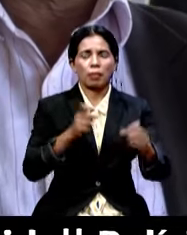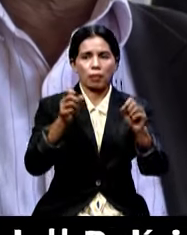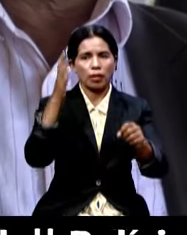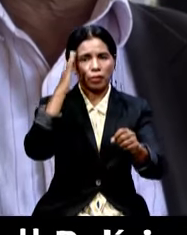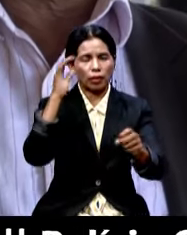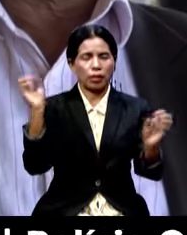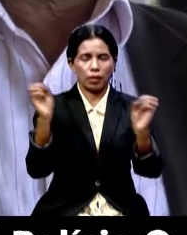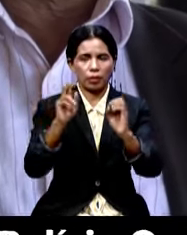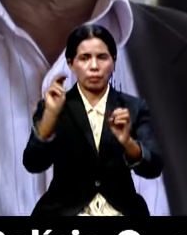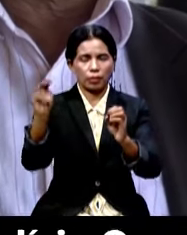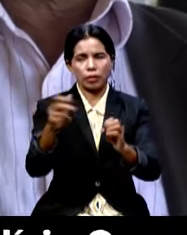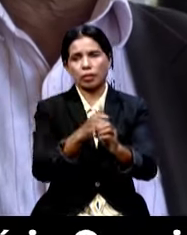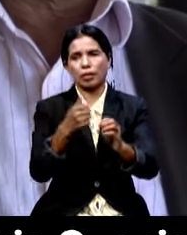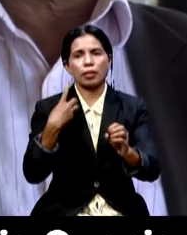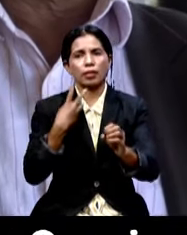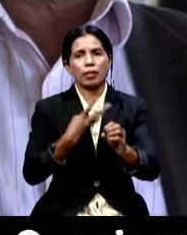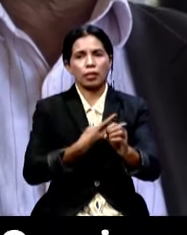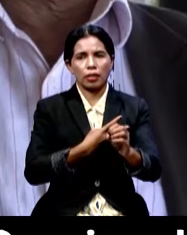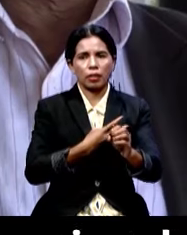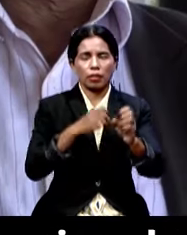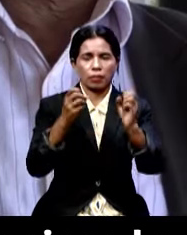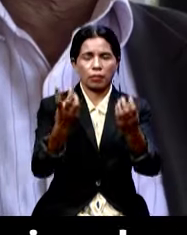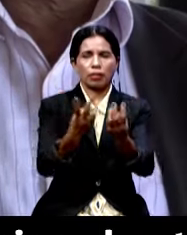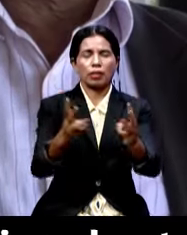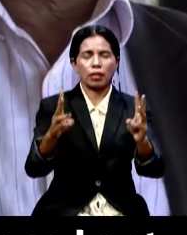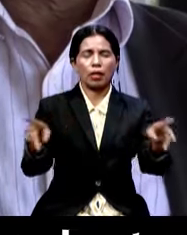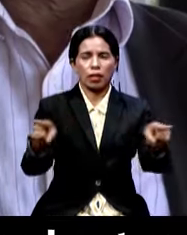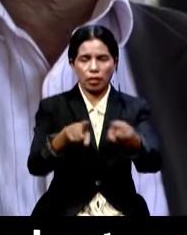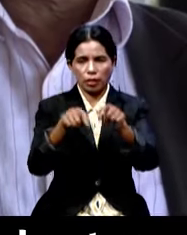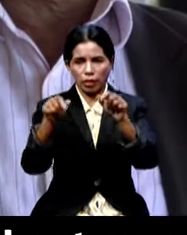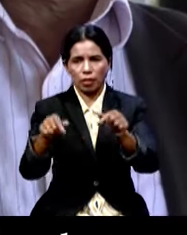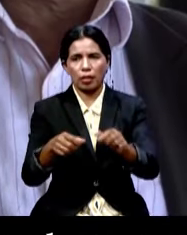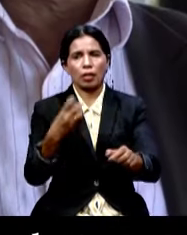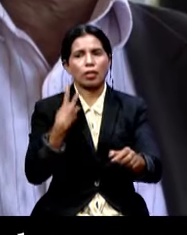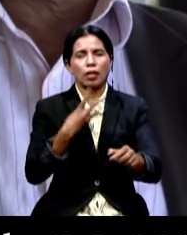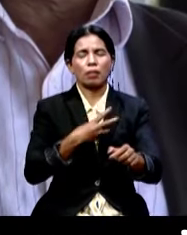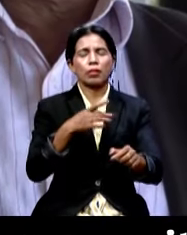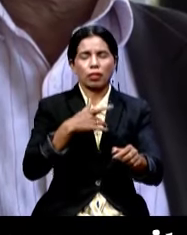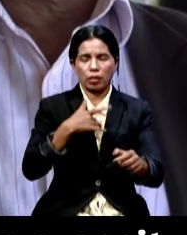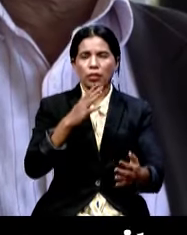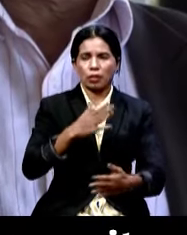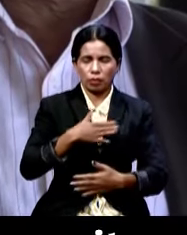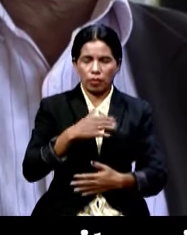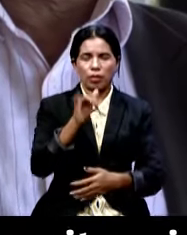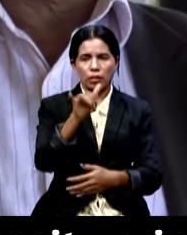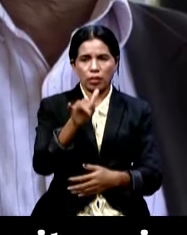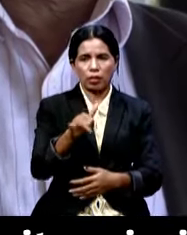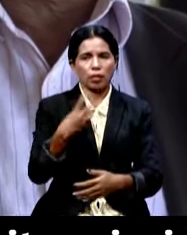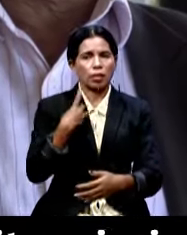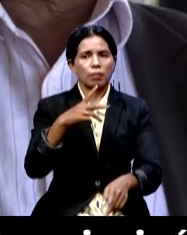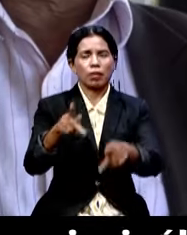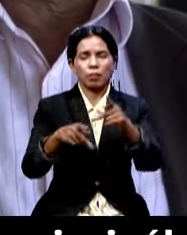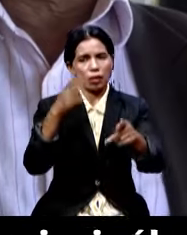ne laos ba silu paita ne luturin ato tau hanesane kanesane ne kari kami satisfaz kutar ame povo